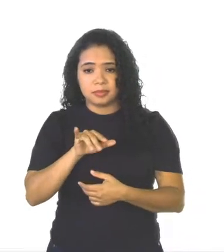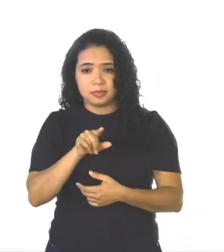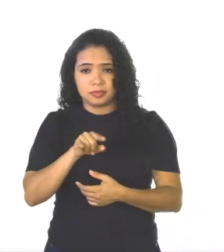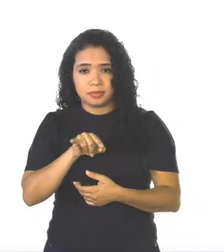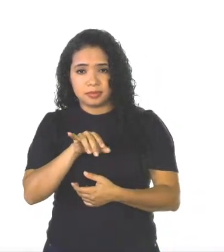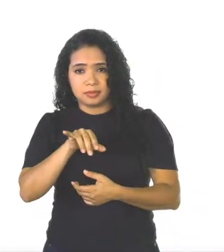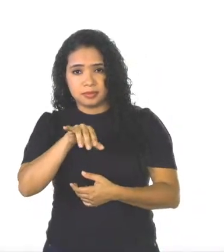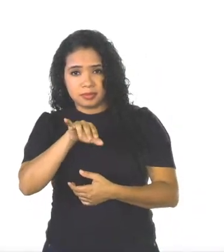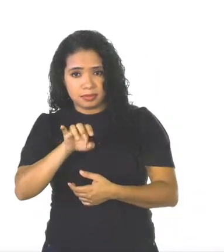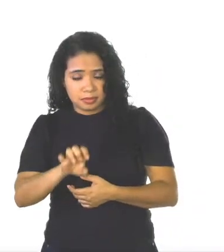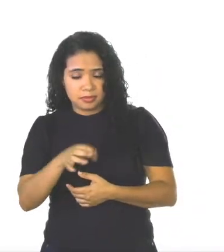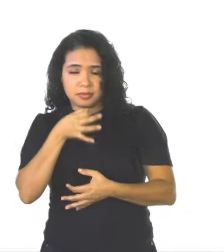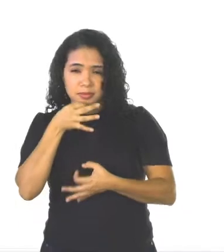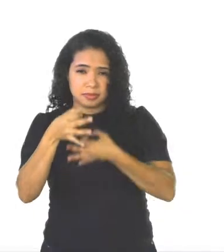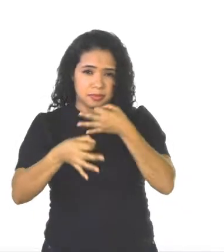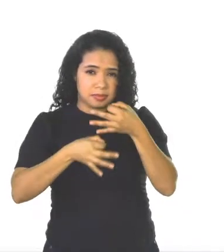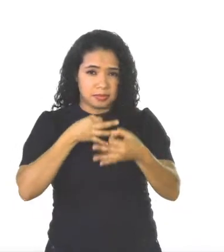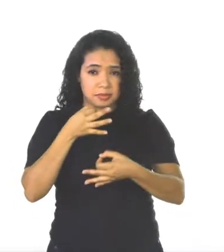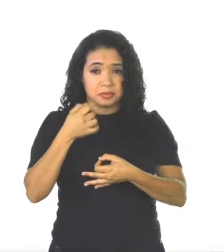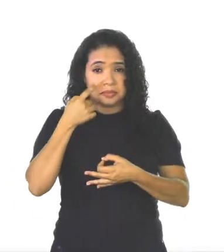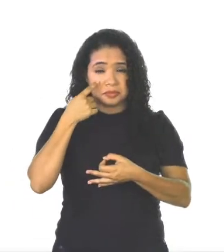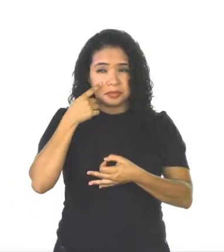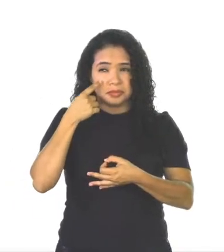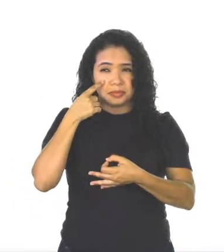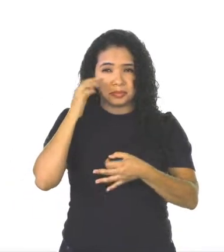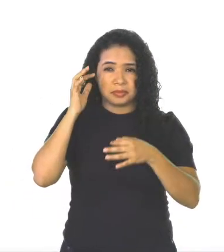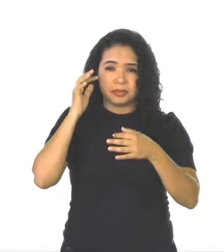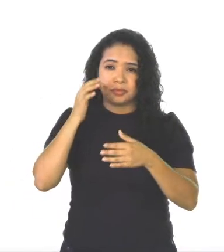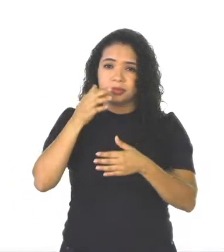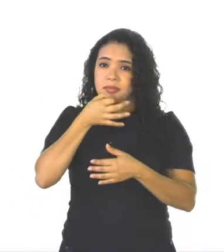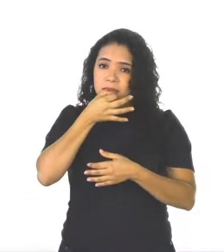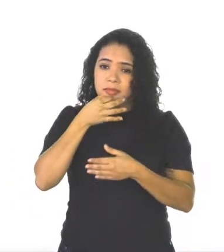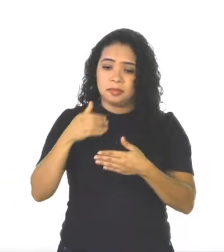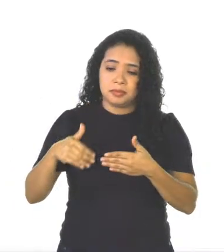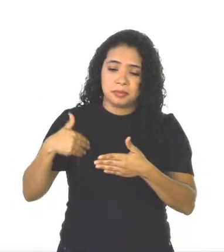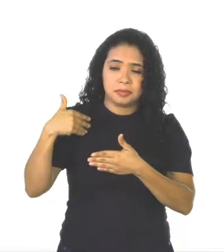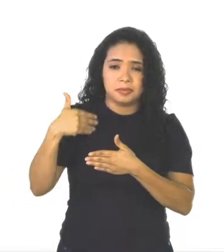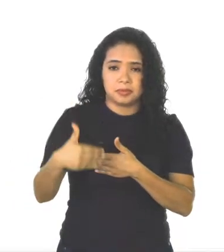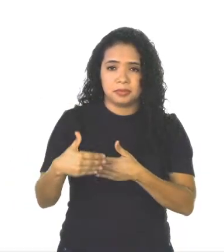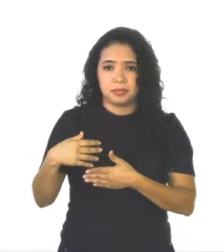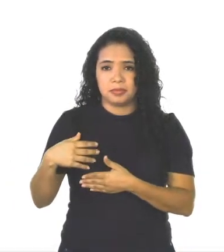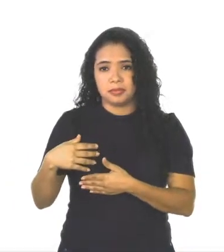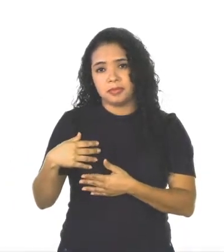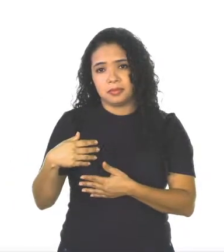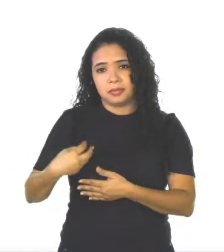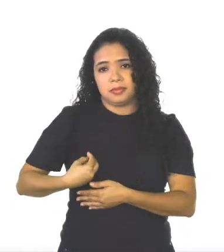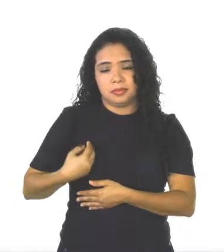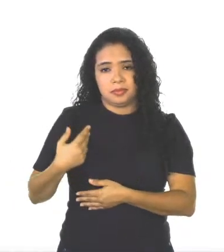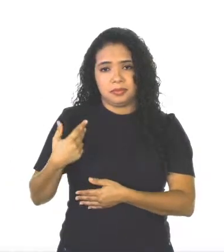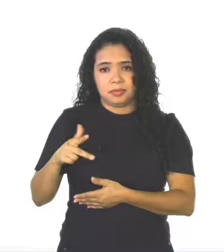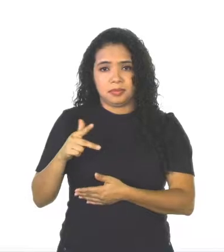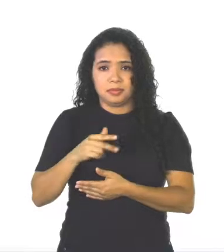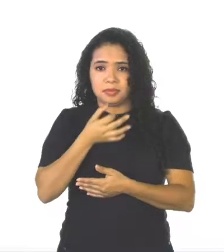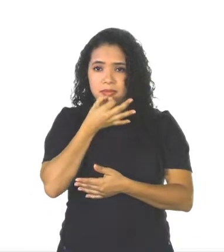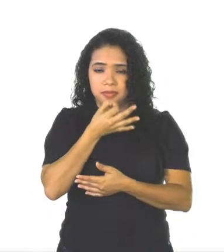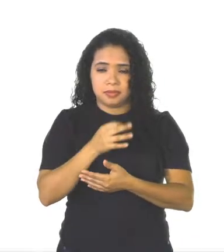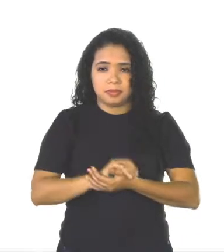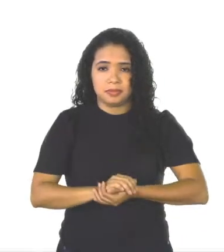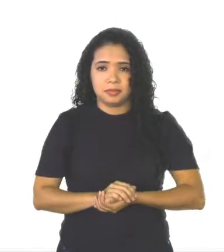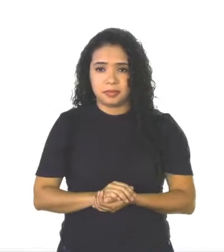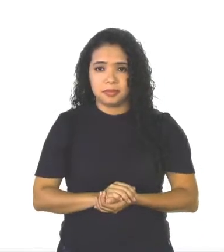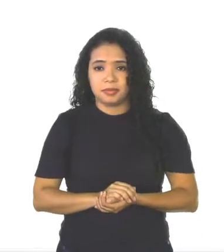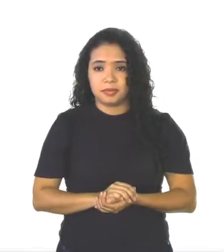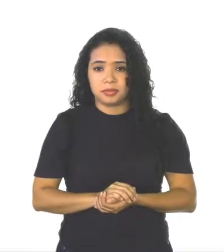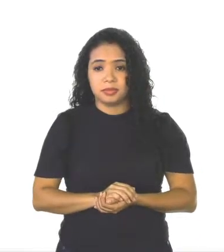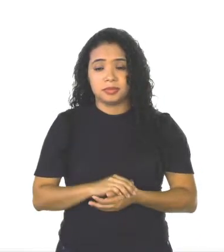na narrativa, vocês vão ver o tanto que ela é uma mulher à frente, né, da época. Então aí mais um trechinho. Vale lembrar que